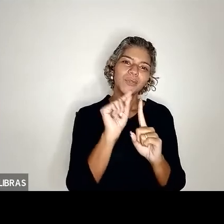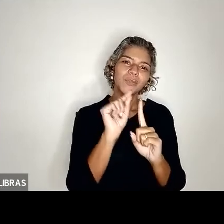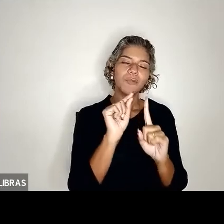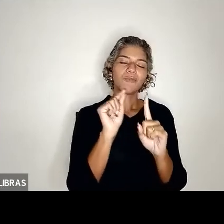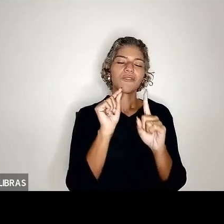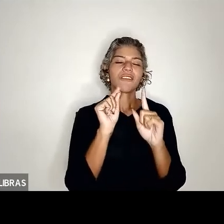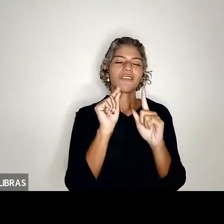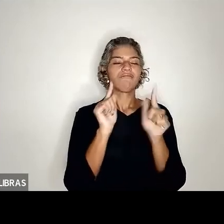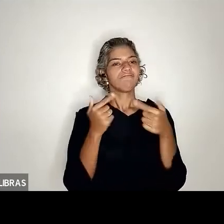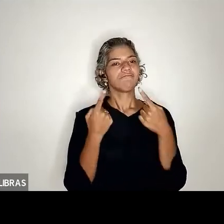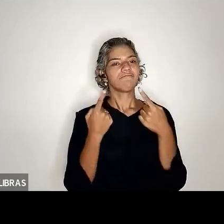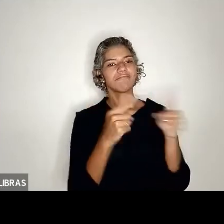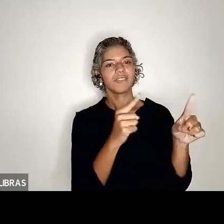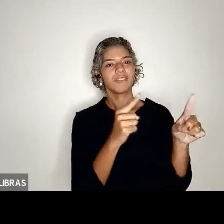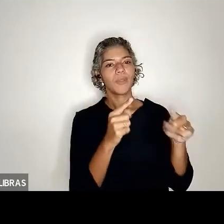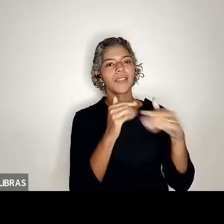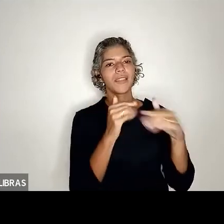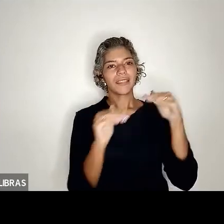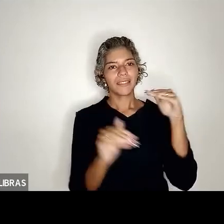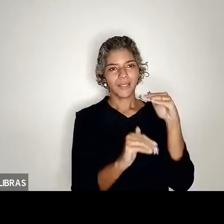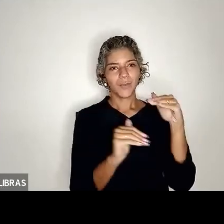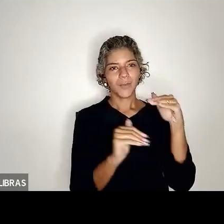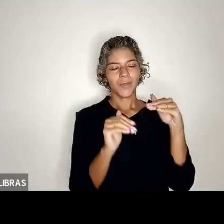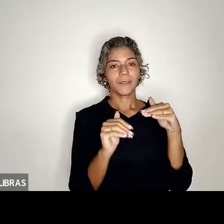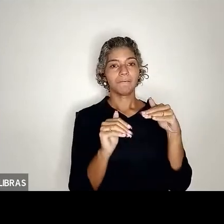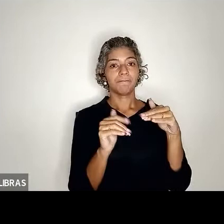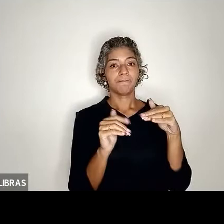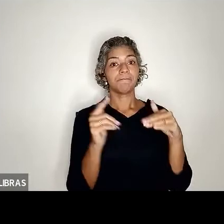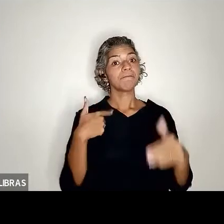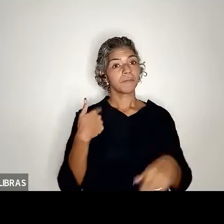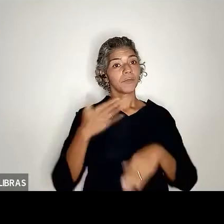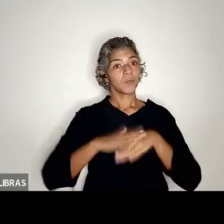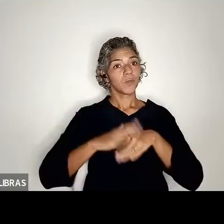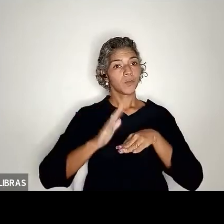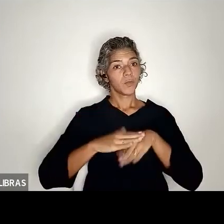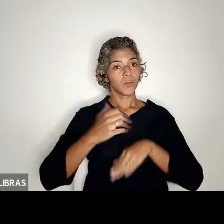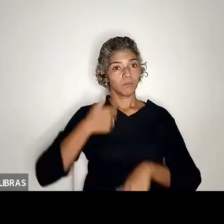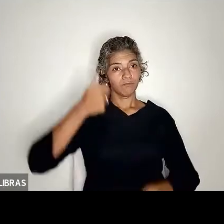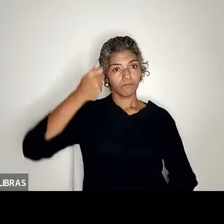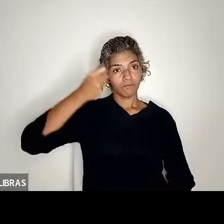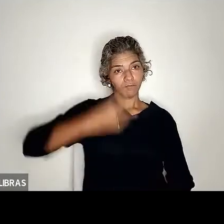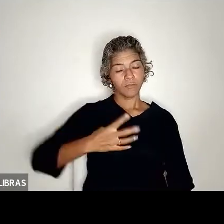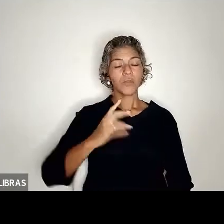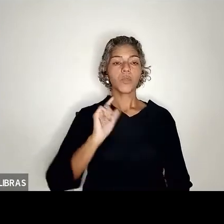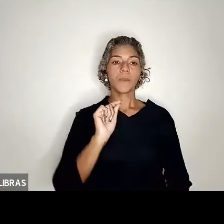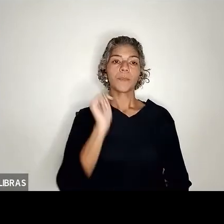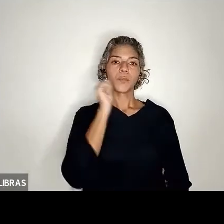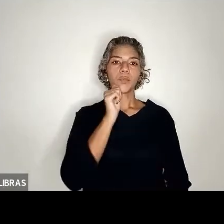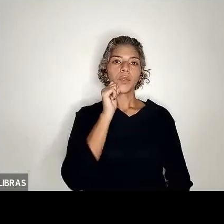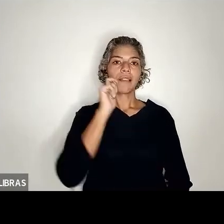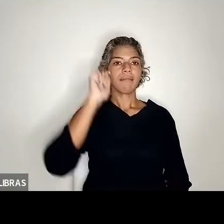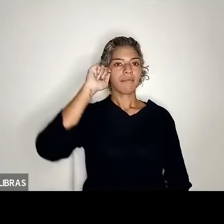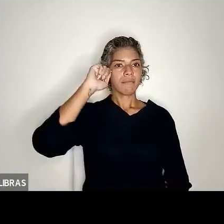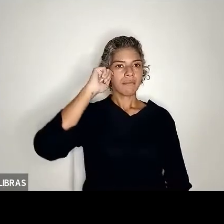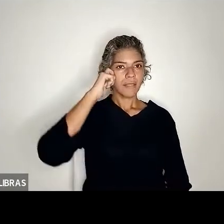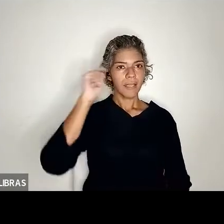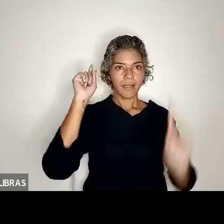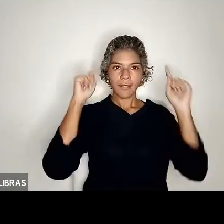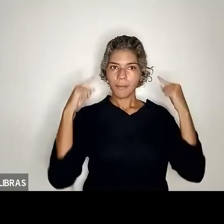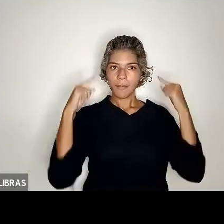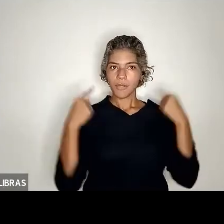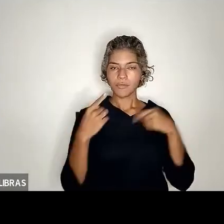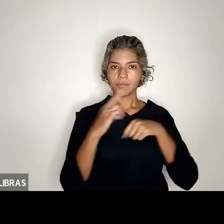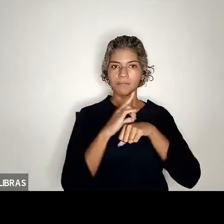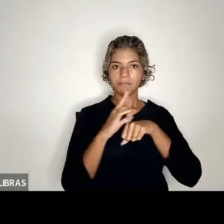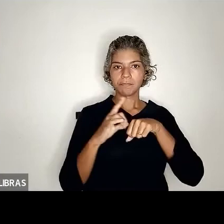desigualdades. Fazendo uma autodescrição, eu sou uma mulher negra de cabelo cacheado preto, com os olhos castanhos escuros, tenho o